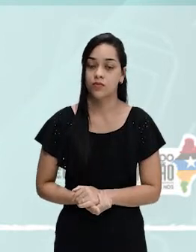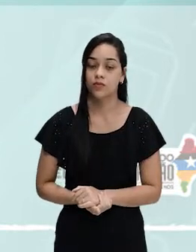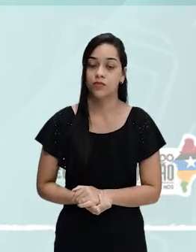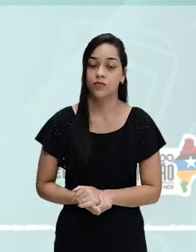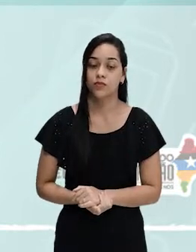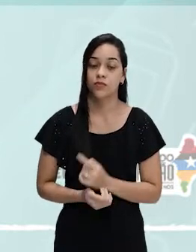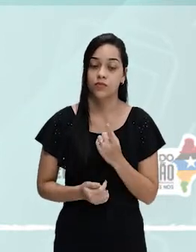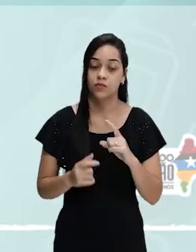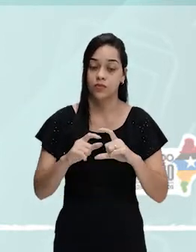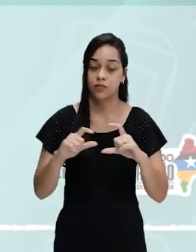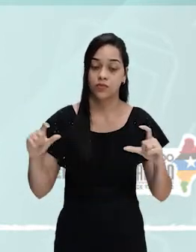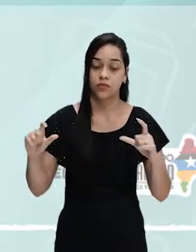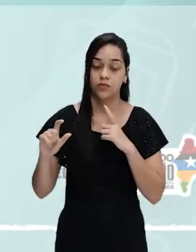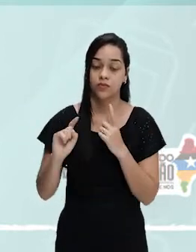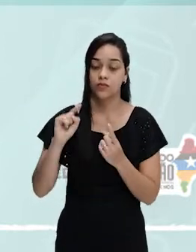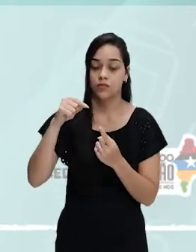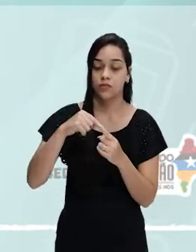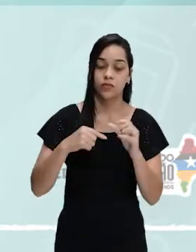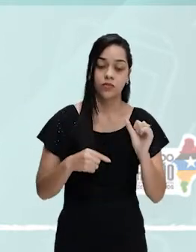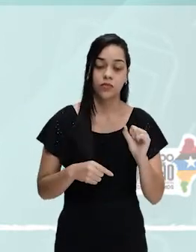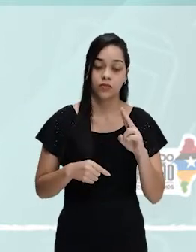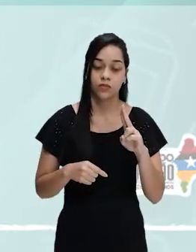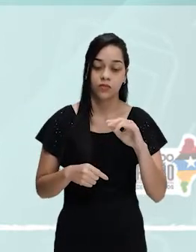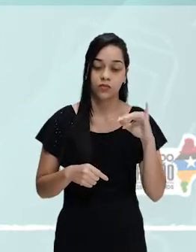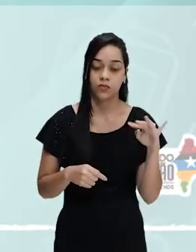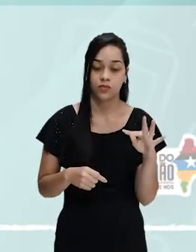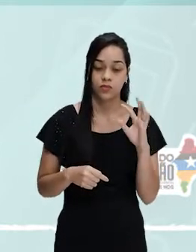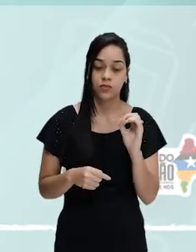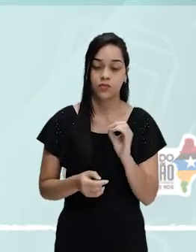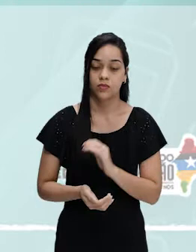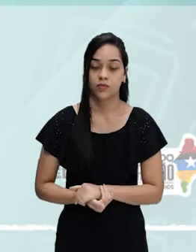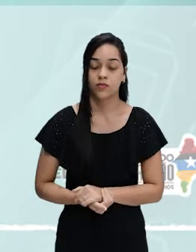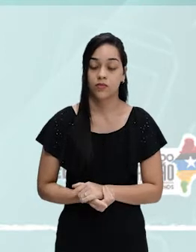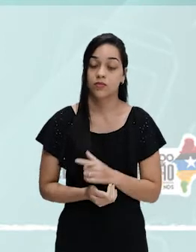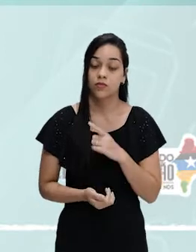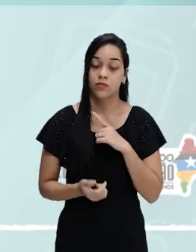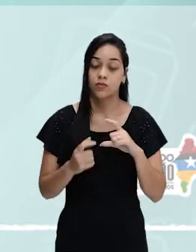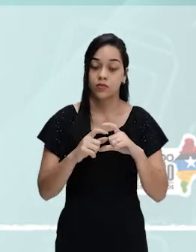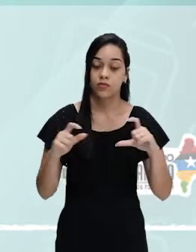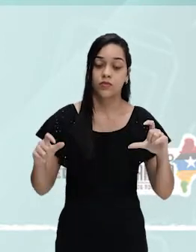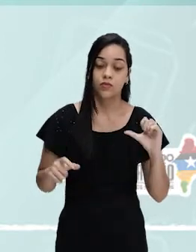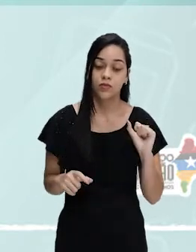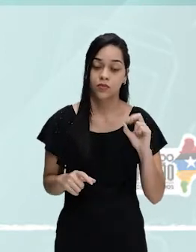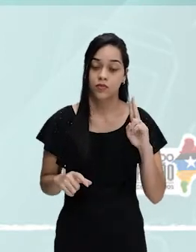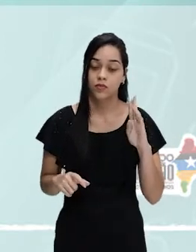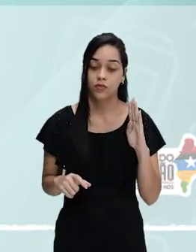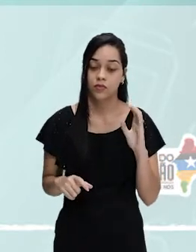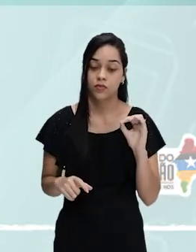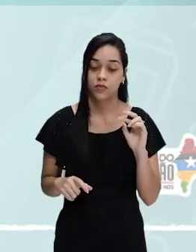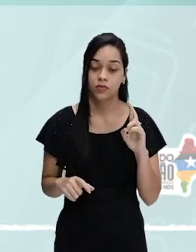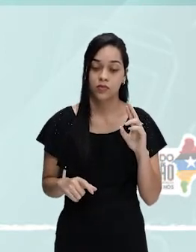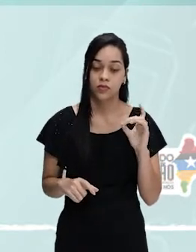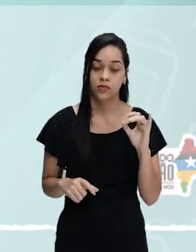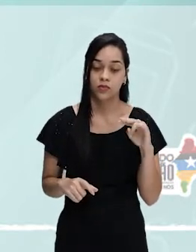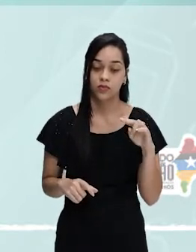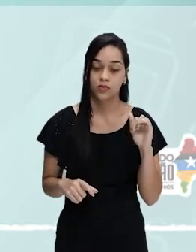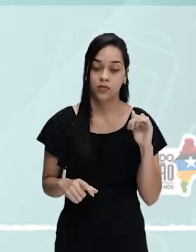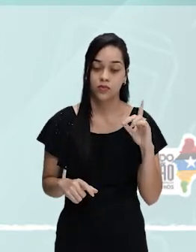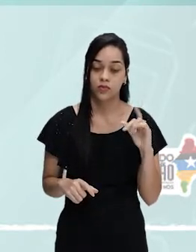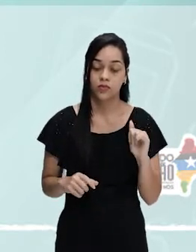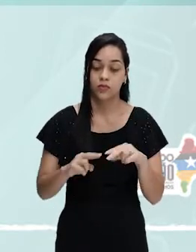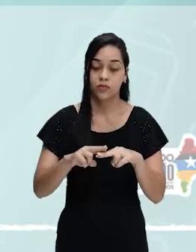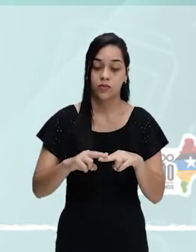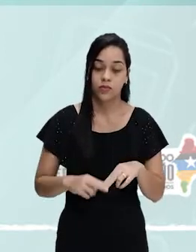Uma oração com função de sujeito. Uma oração subordinada. Por isso que